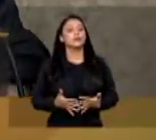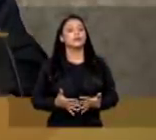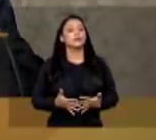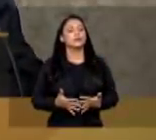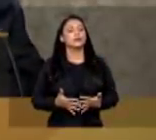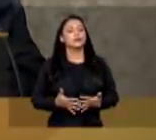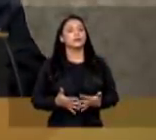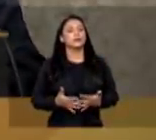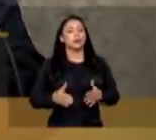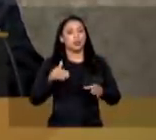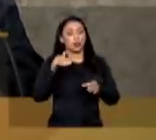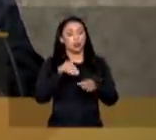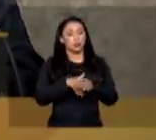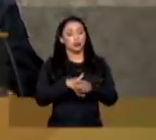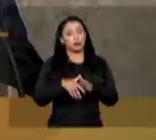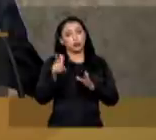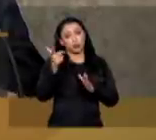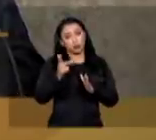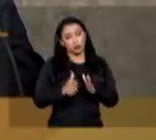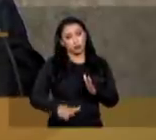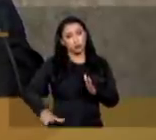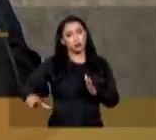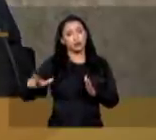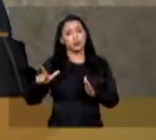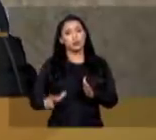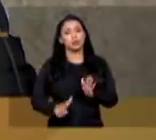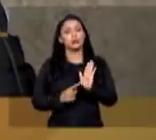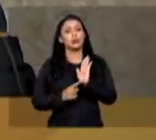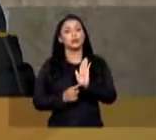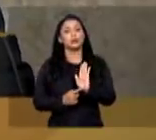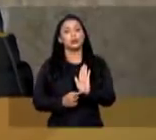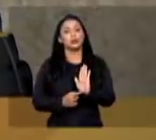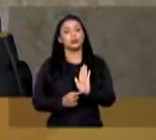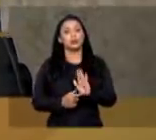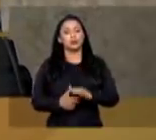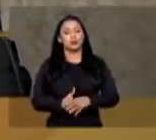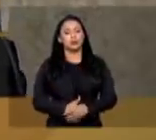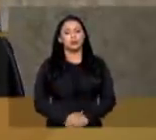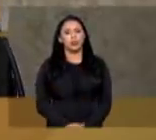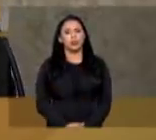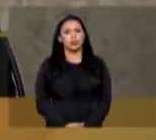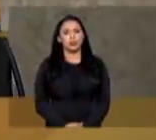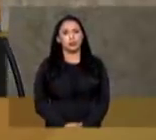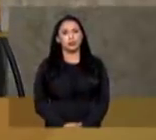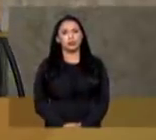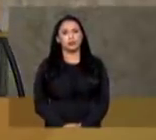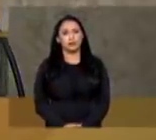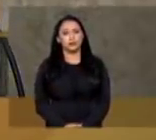essa parte do voto que diz respeito à